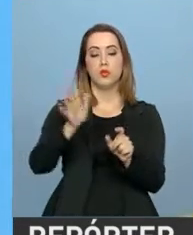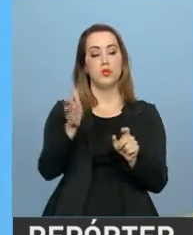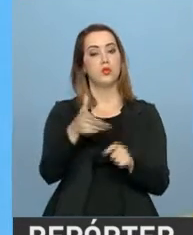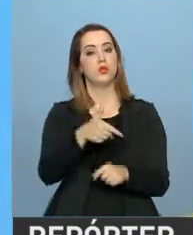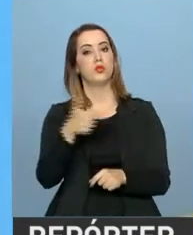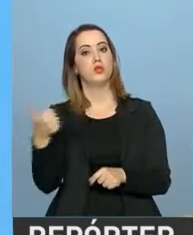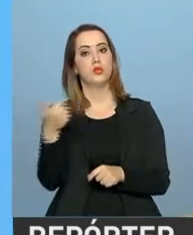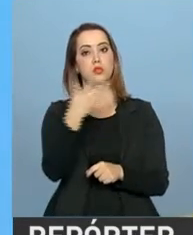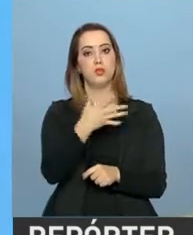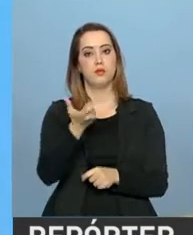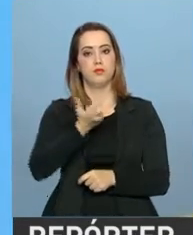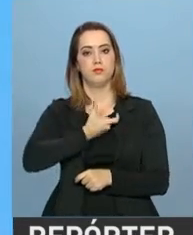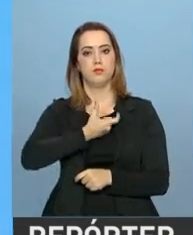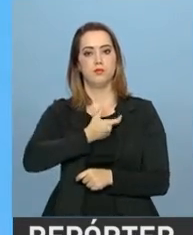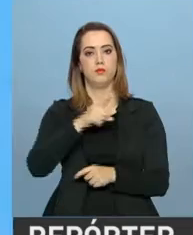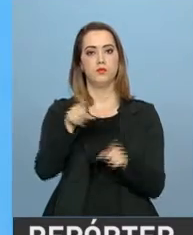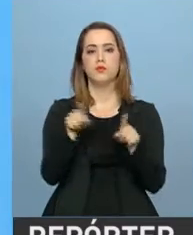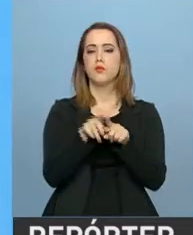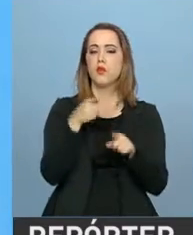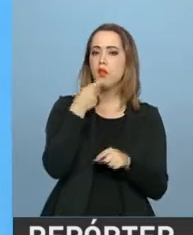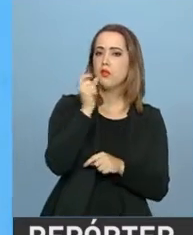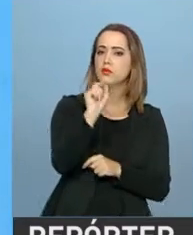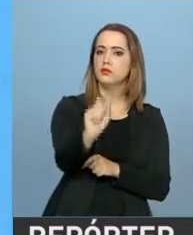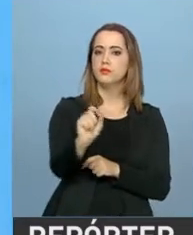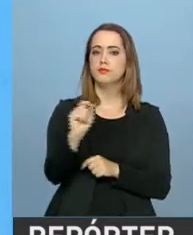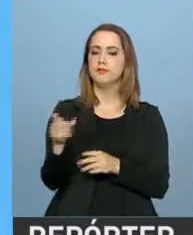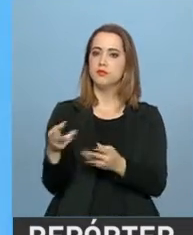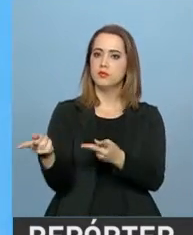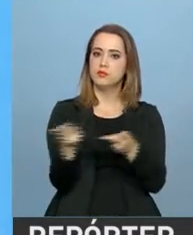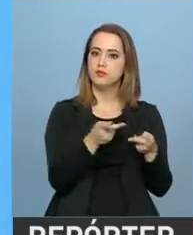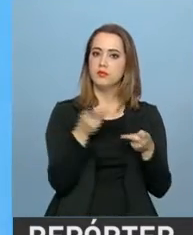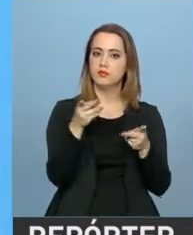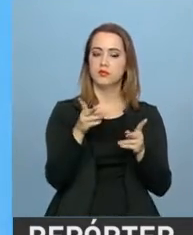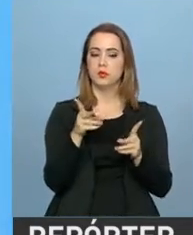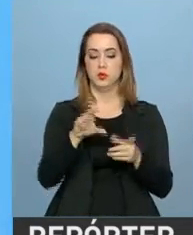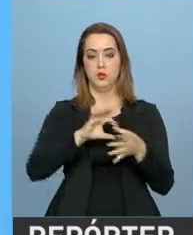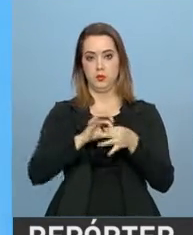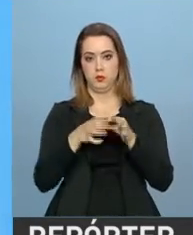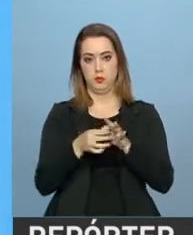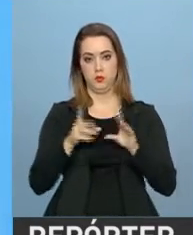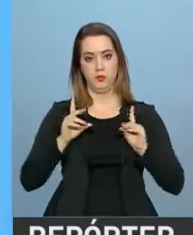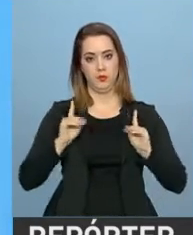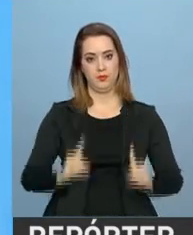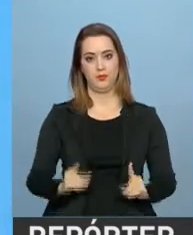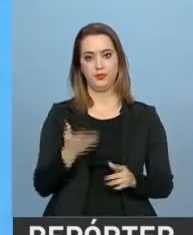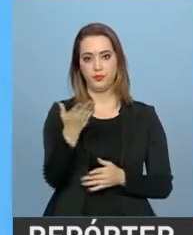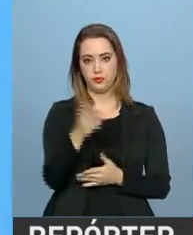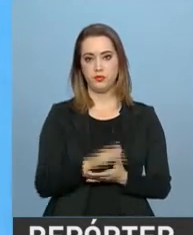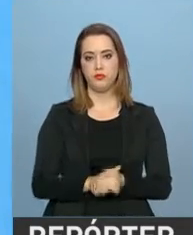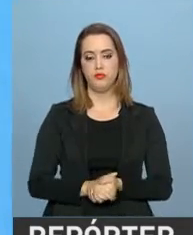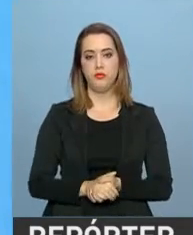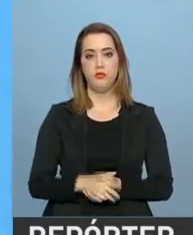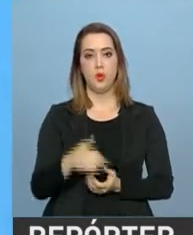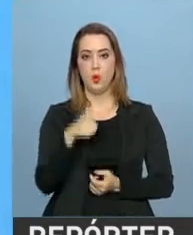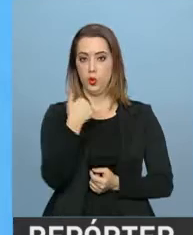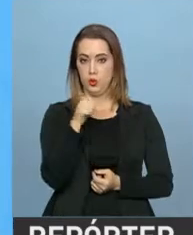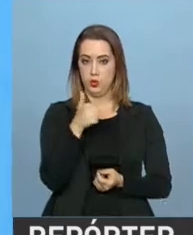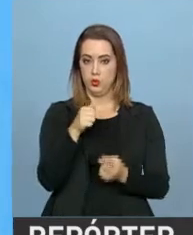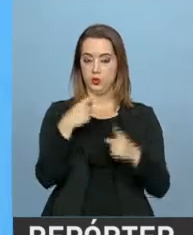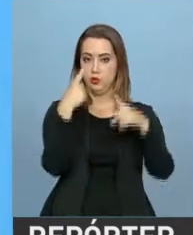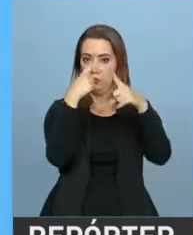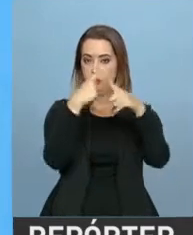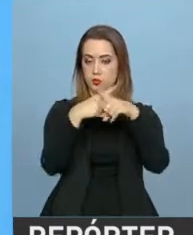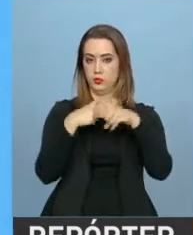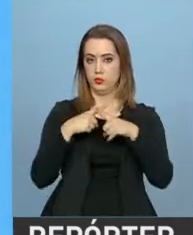todo 14 medalhas, e fez um convite para os Jogos Paralímpicos. Os primeiros Jogos Olímpicos terminam